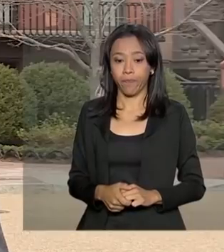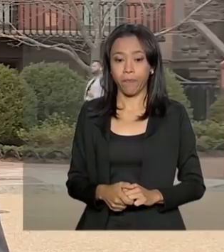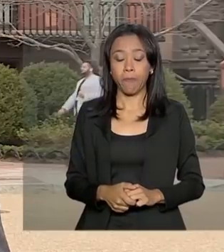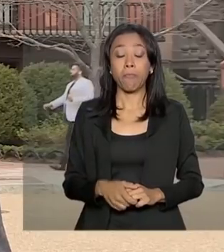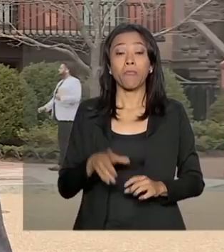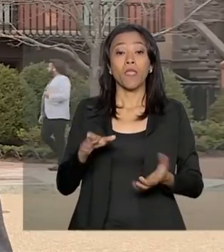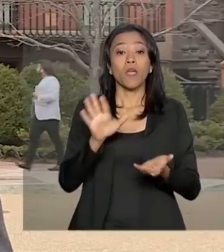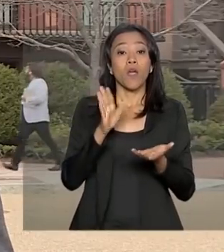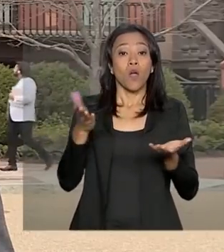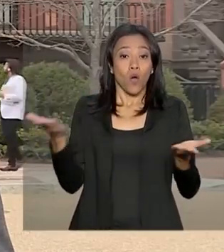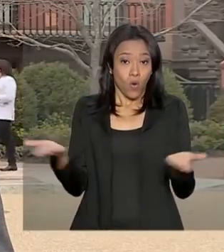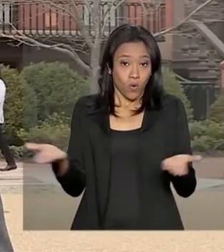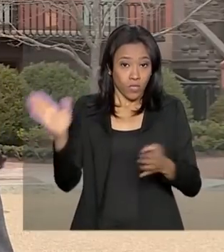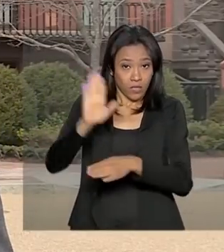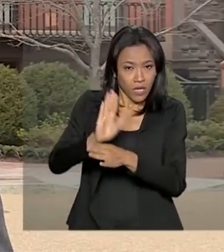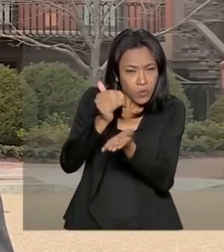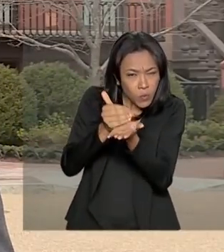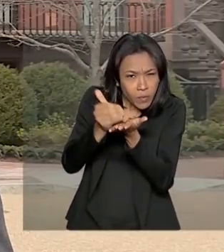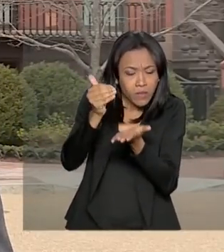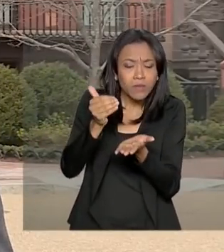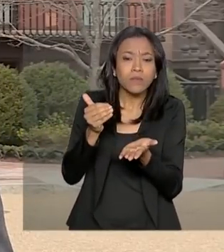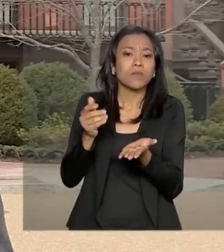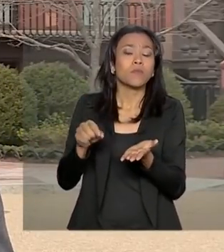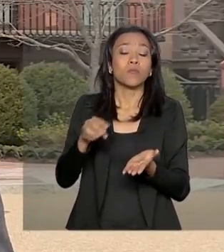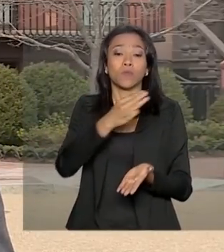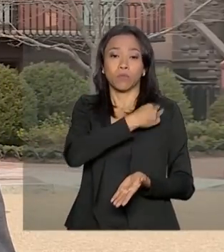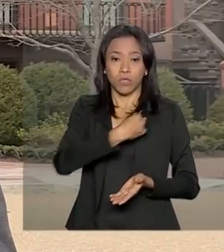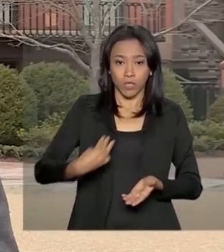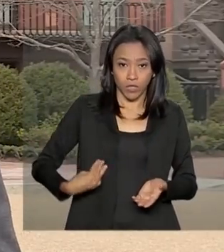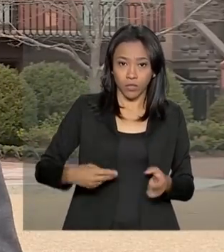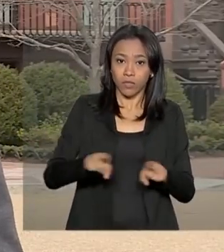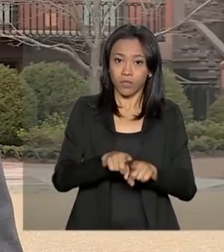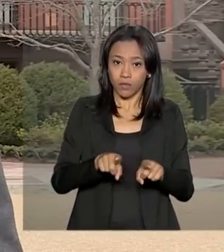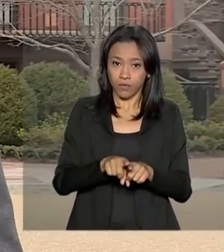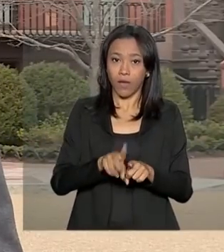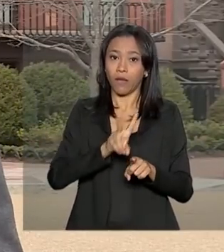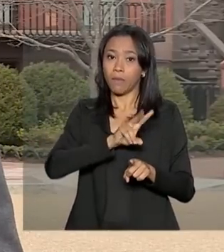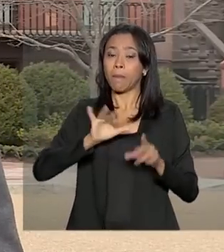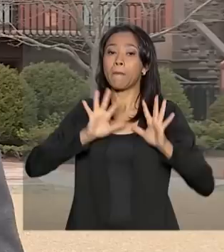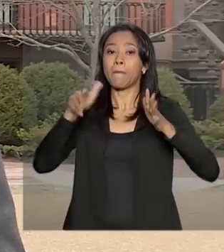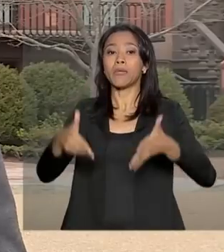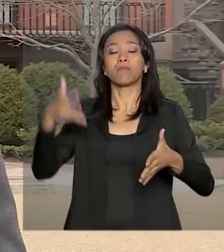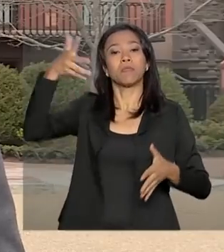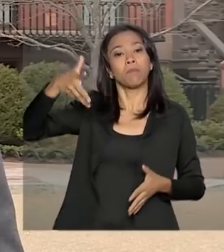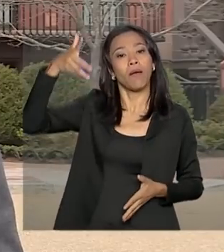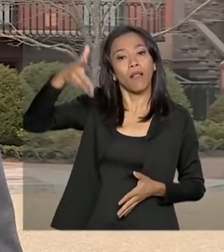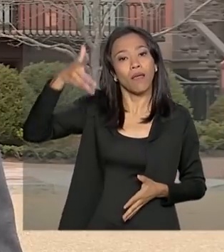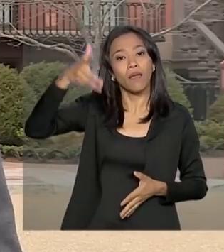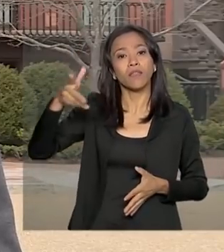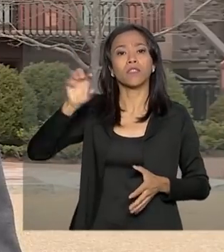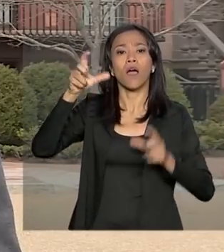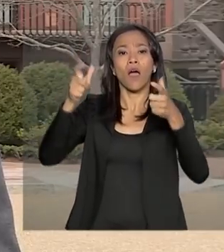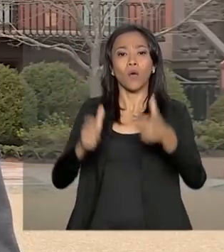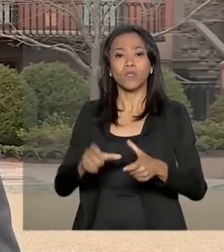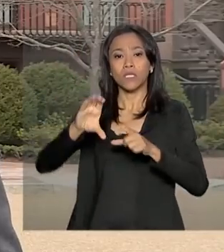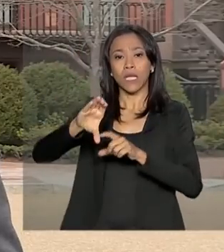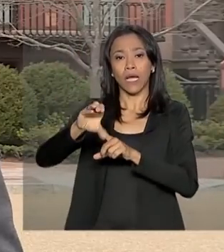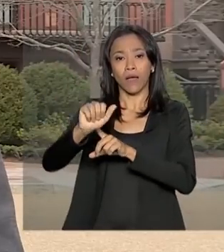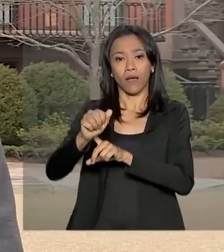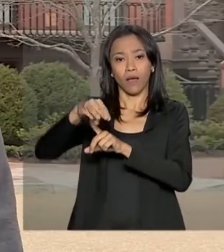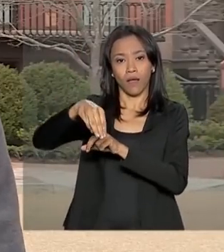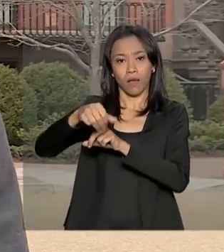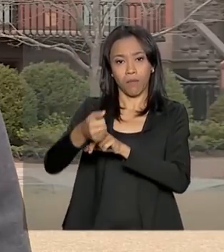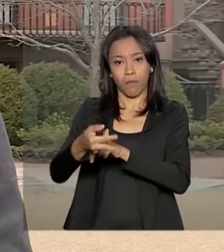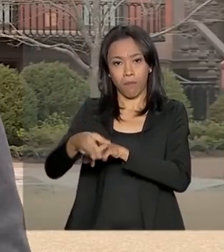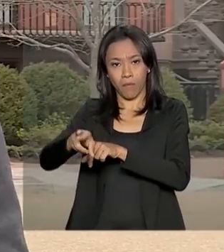No começo da tarde de hoje, ministros brasileiros vão participar de palestras e acordos na Câmara de Comércio dos Estados Unidos, que